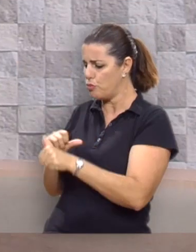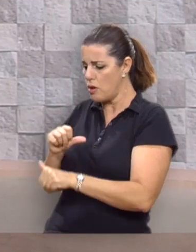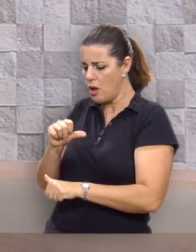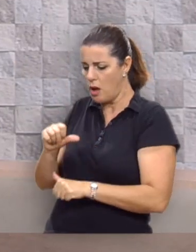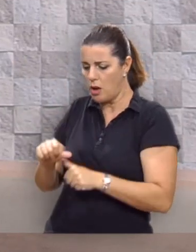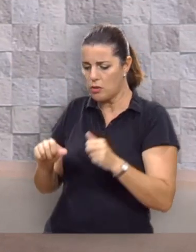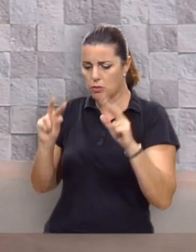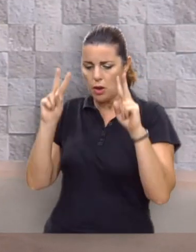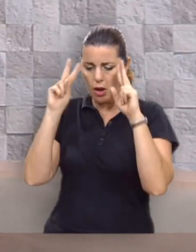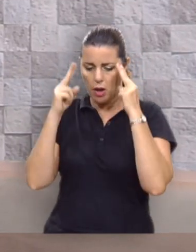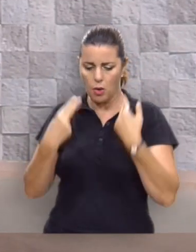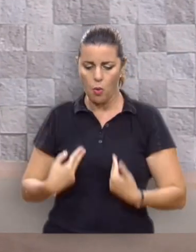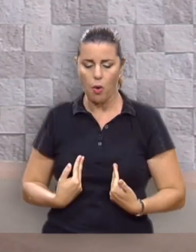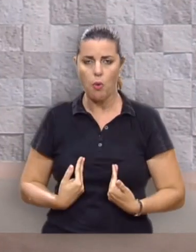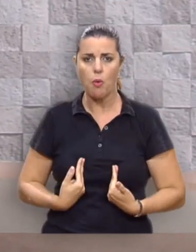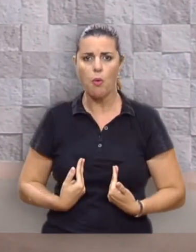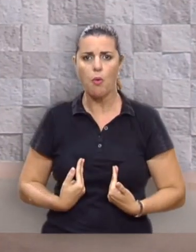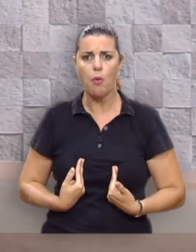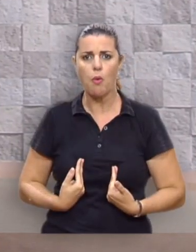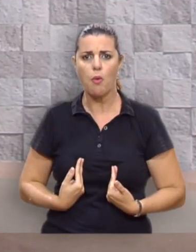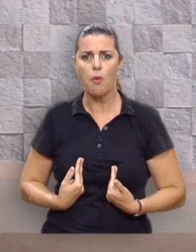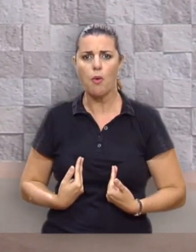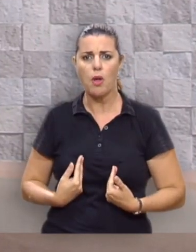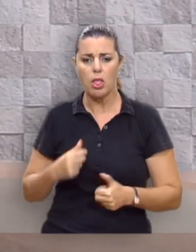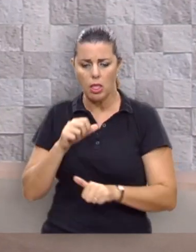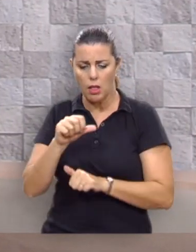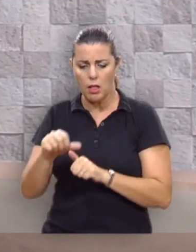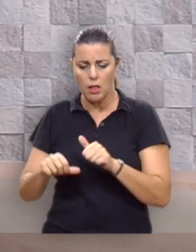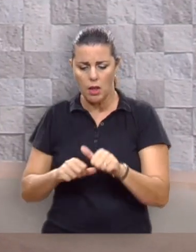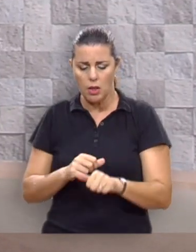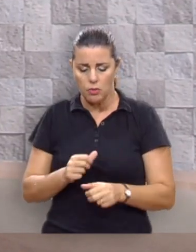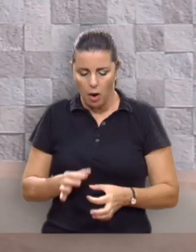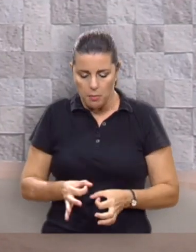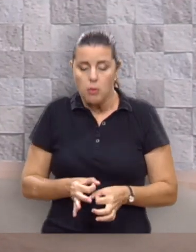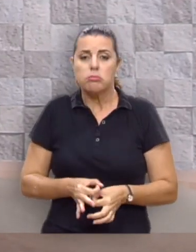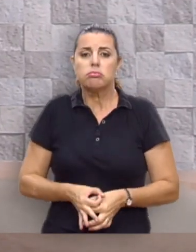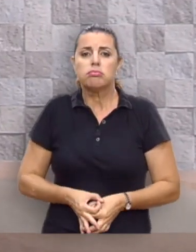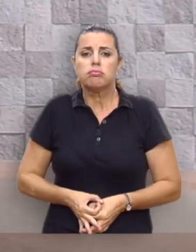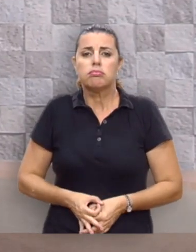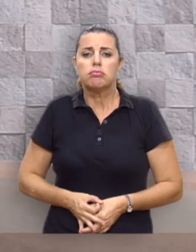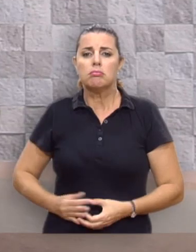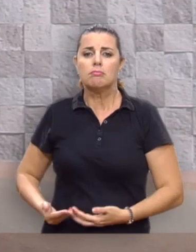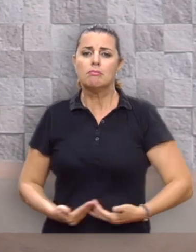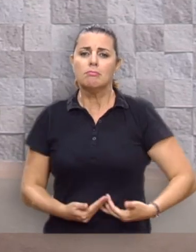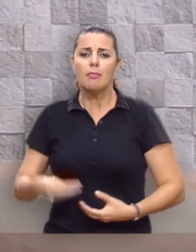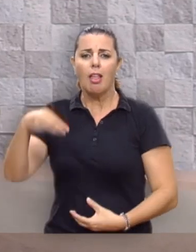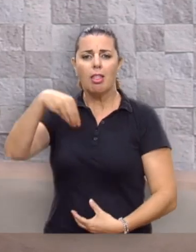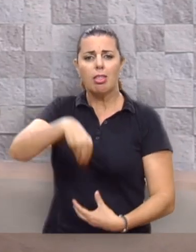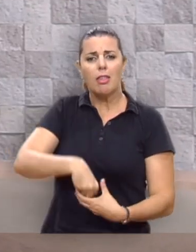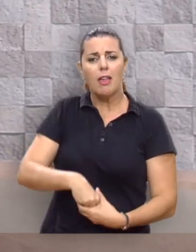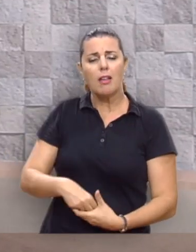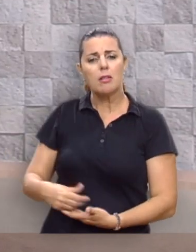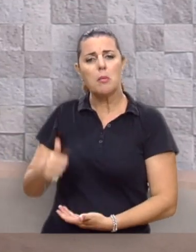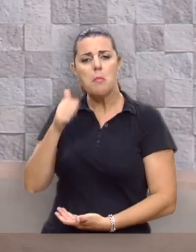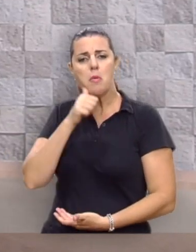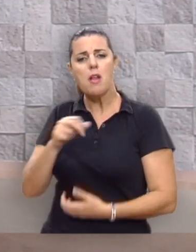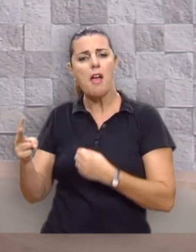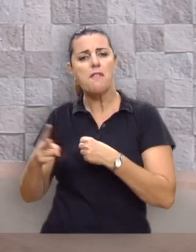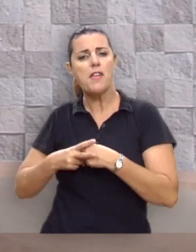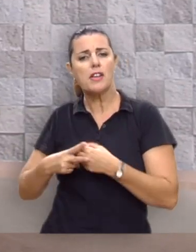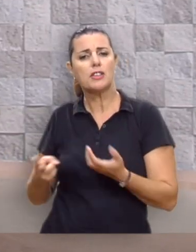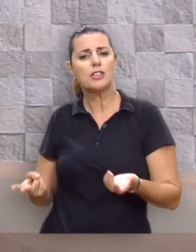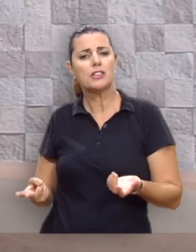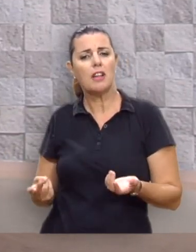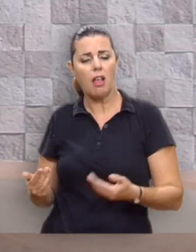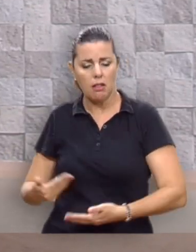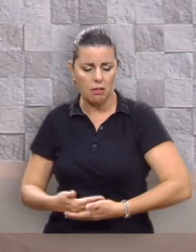de se tornar um zigoto, um embrião, um feto, um bebê que nasce de uma virgem,